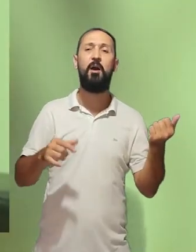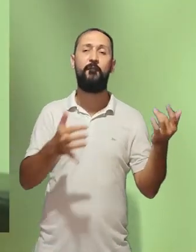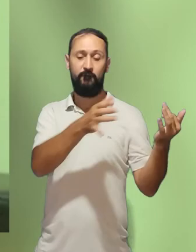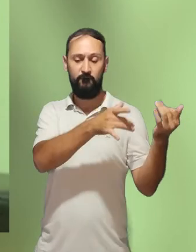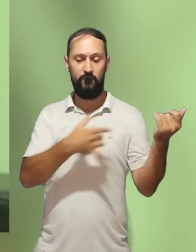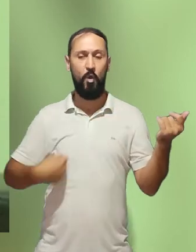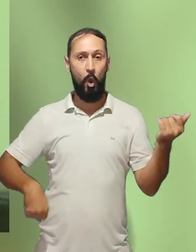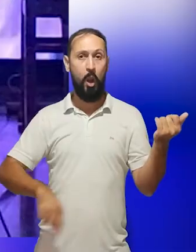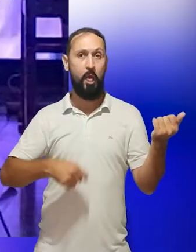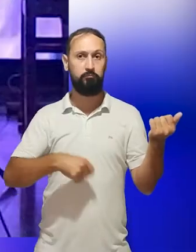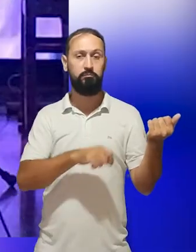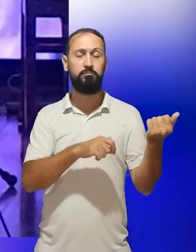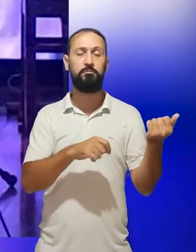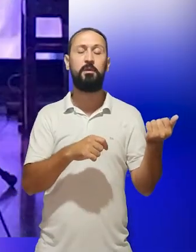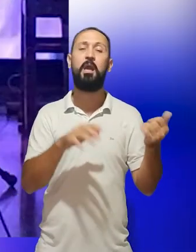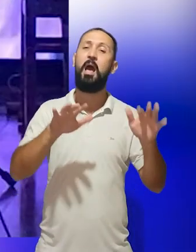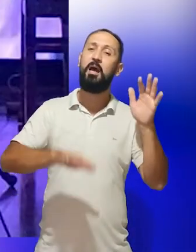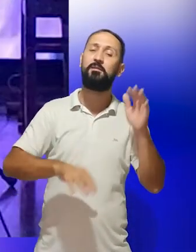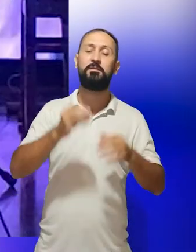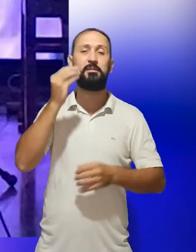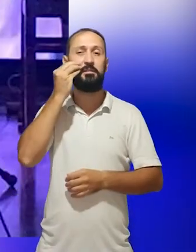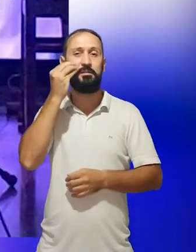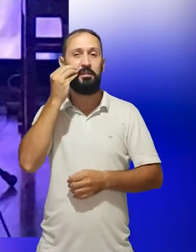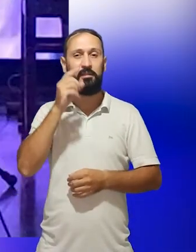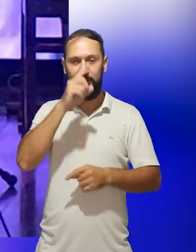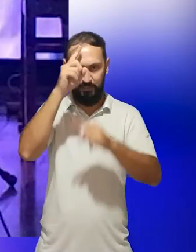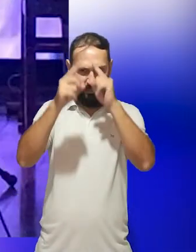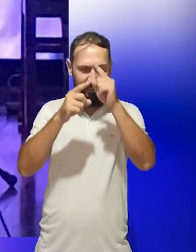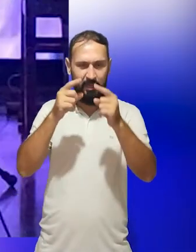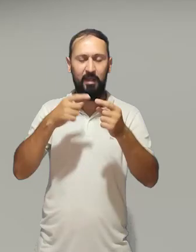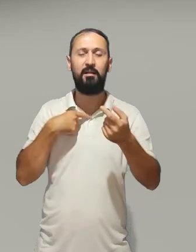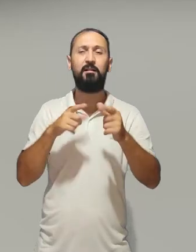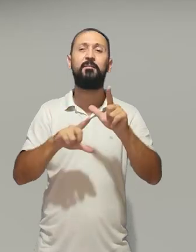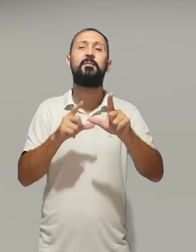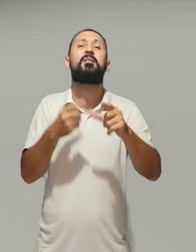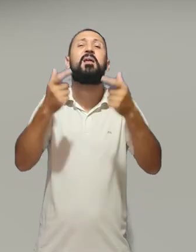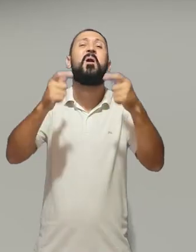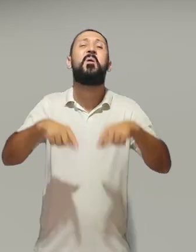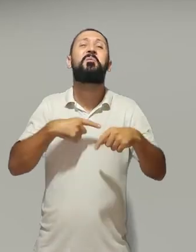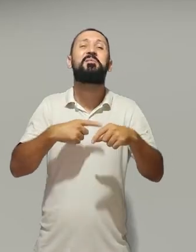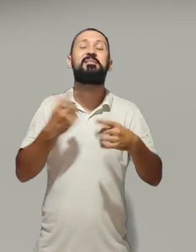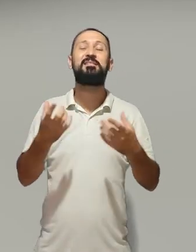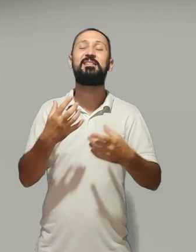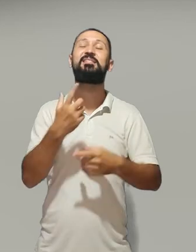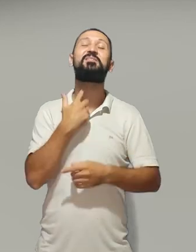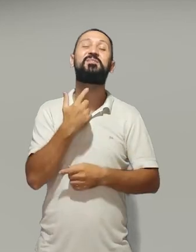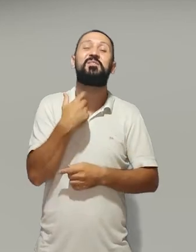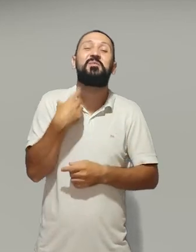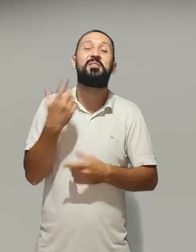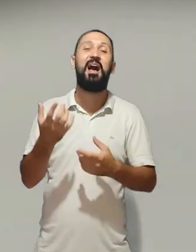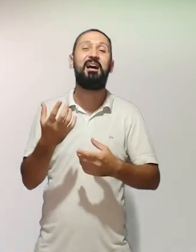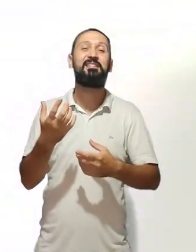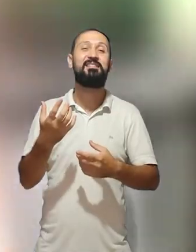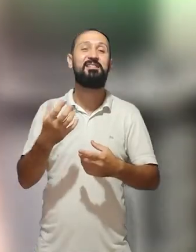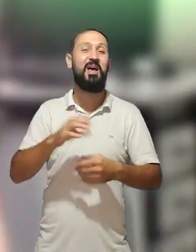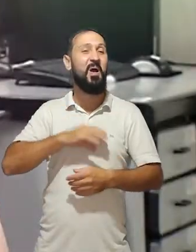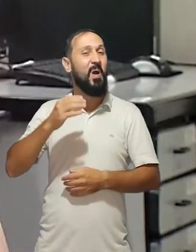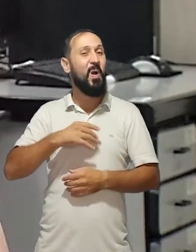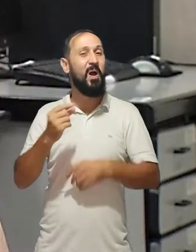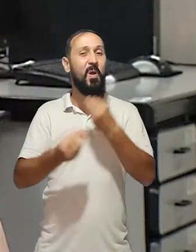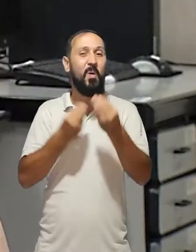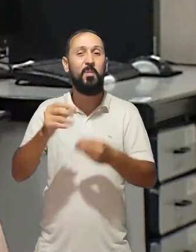e ukulele e às vezes se arrisca em compor. De onde vem tanta energia e disposição e como